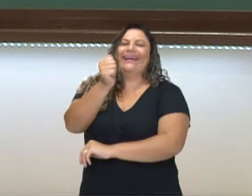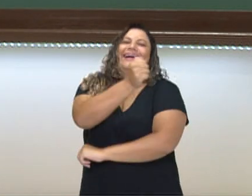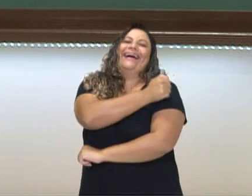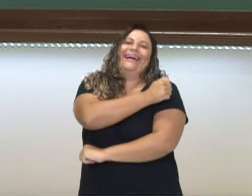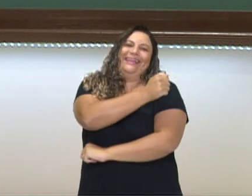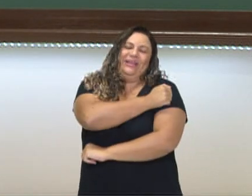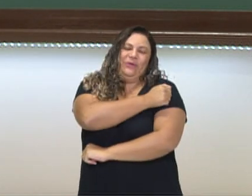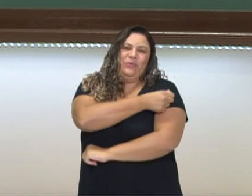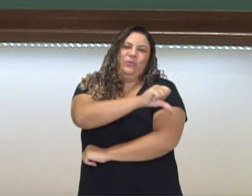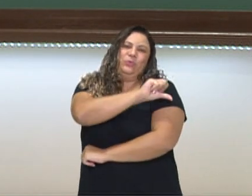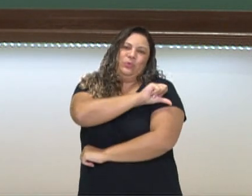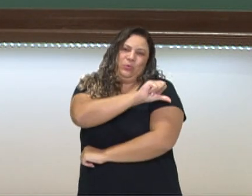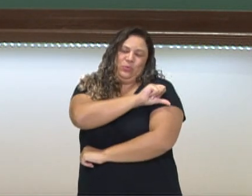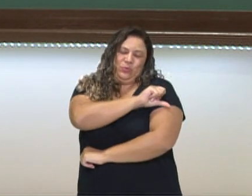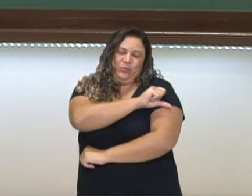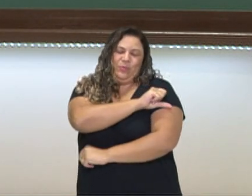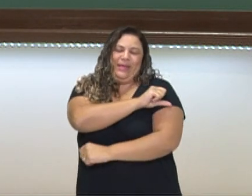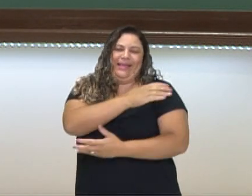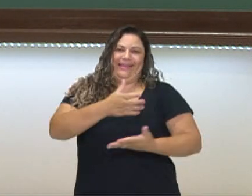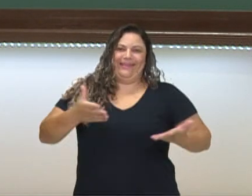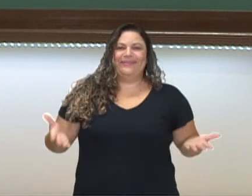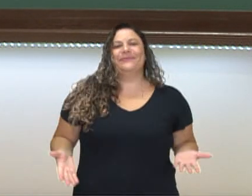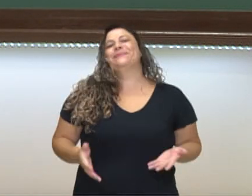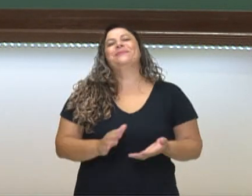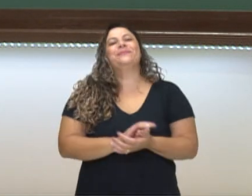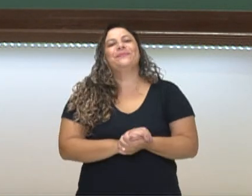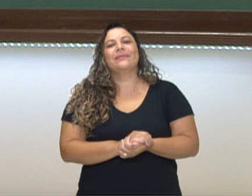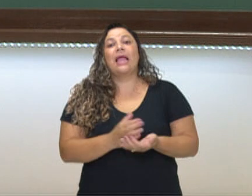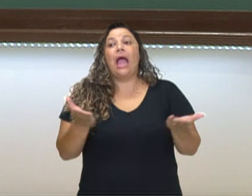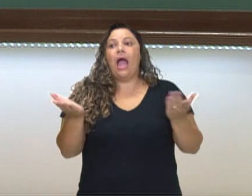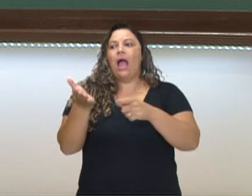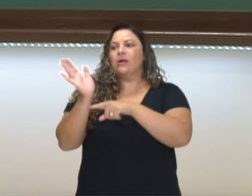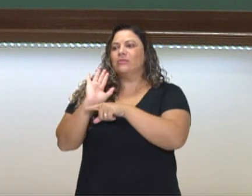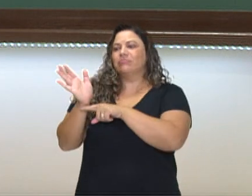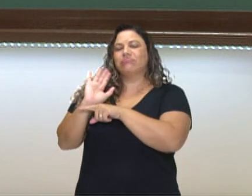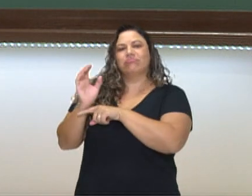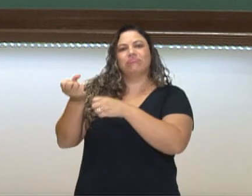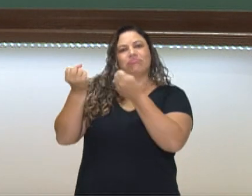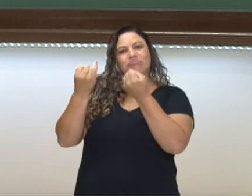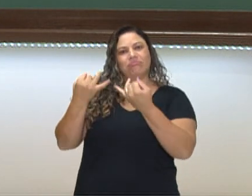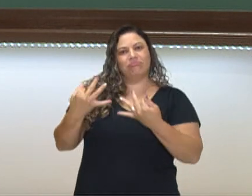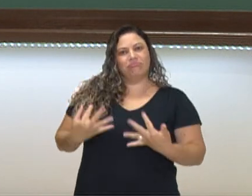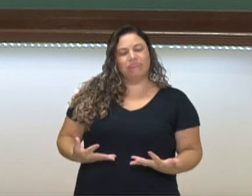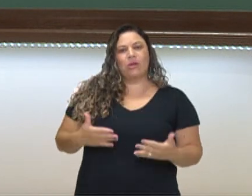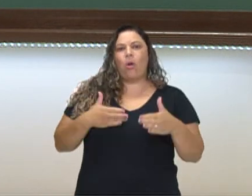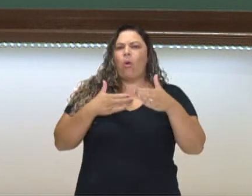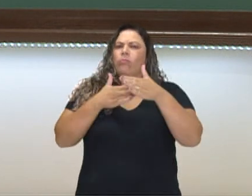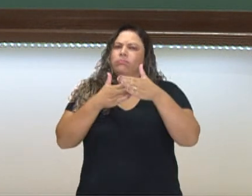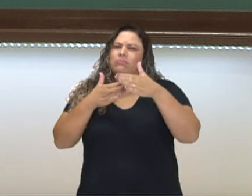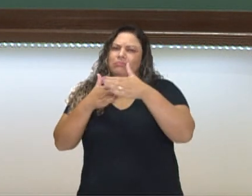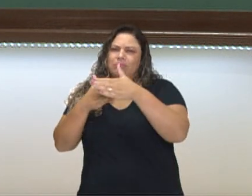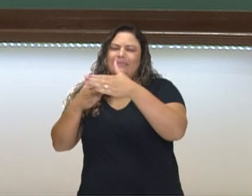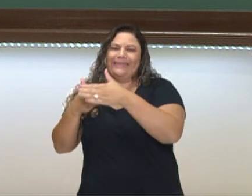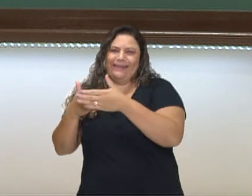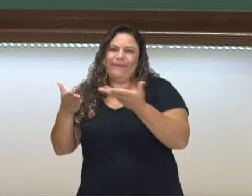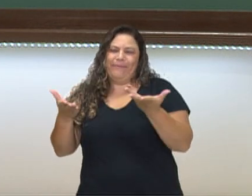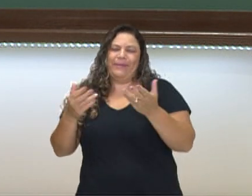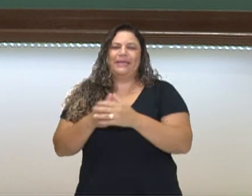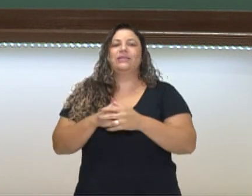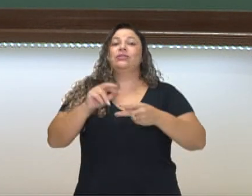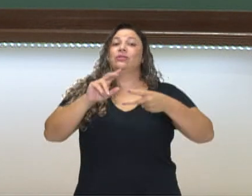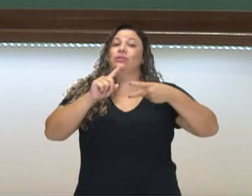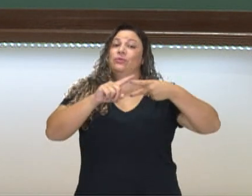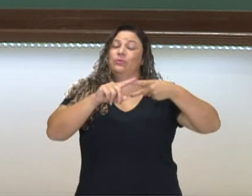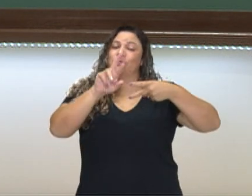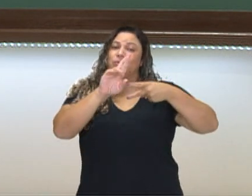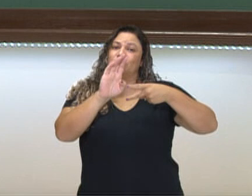estudantes do 9º ano do ensino fundamental. Neste vídeo vamos falar sobre os limites do relativismo